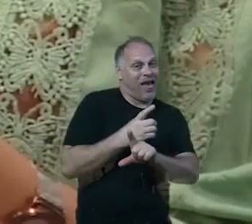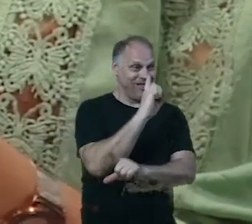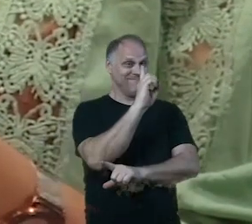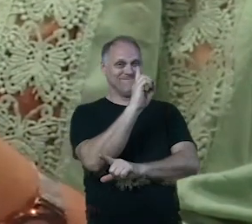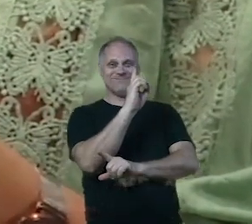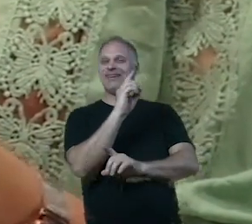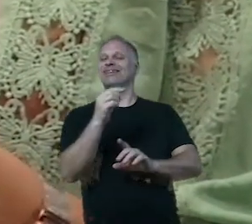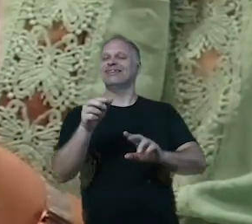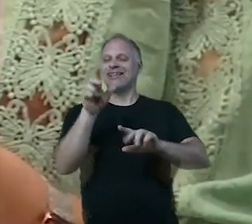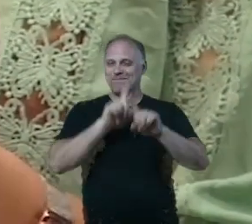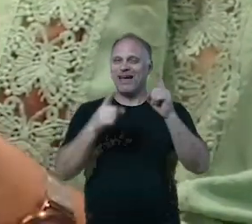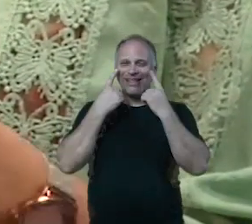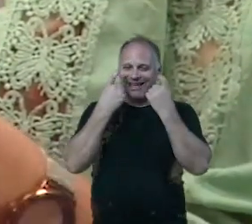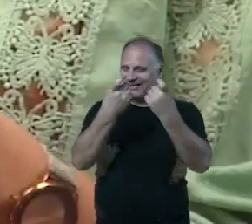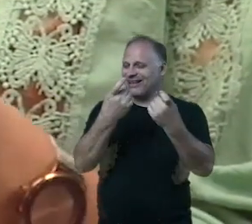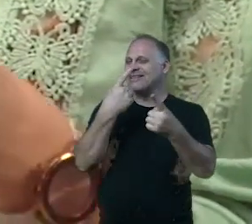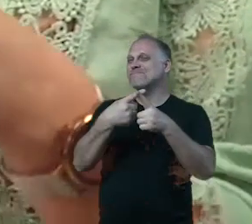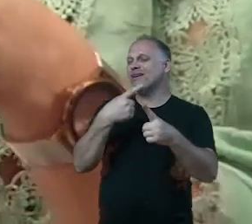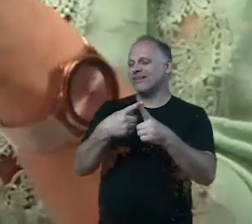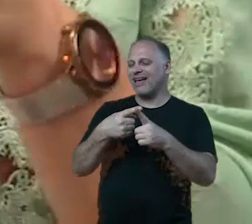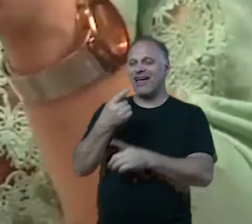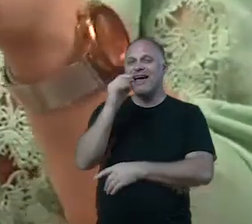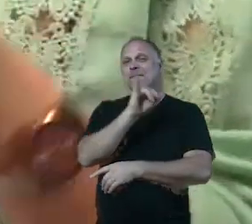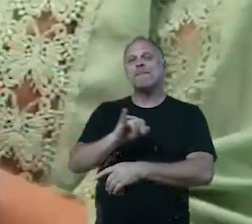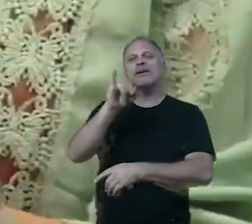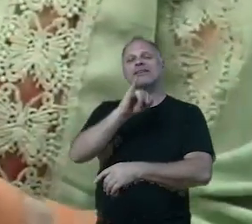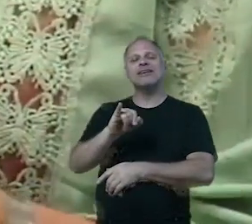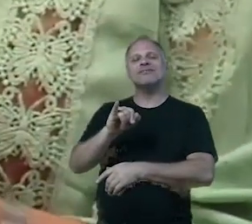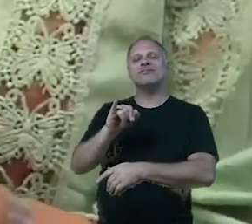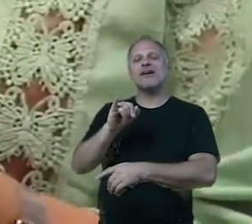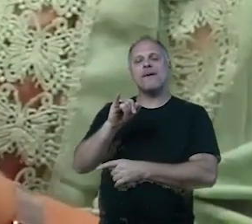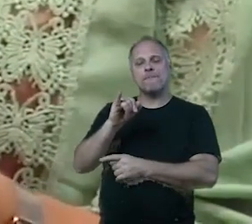é curioso, assim, a gente também... É importante ressaltar também... Opa!